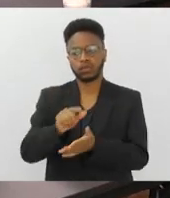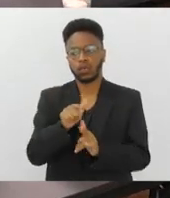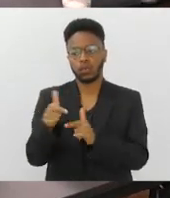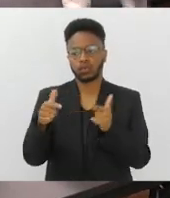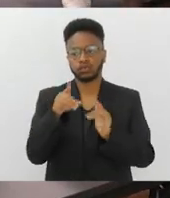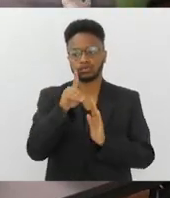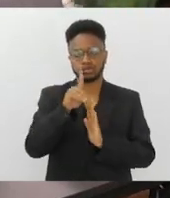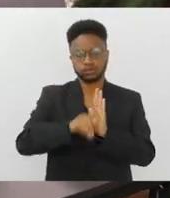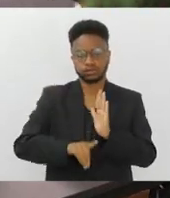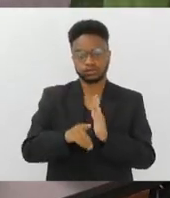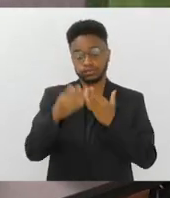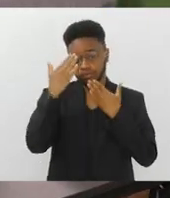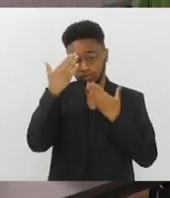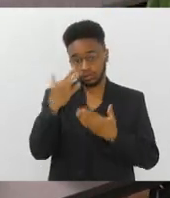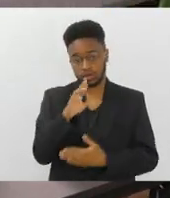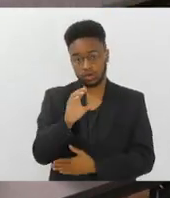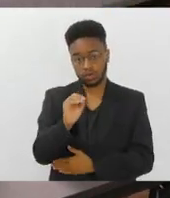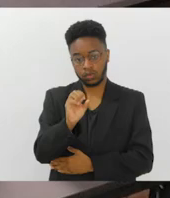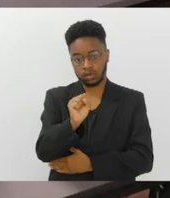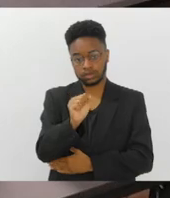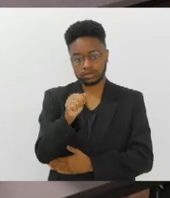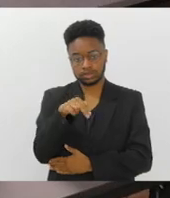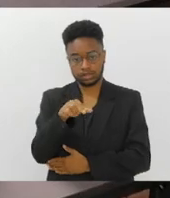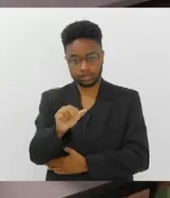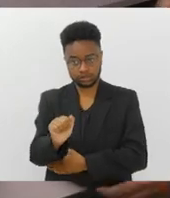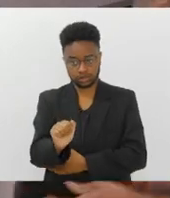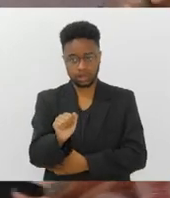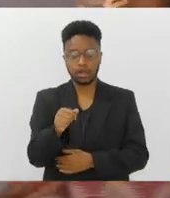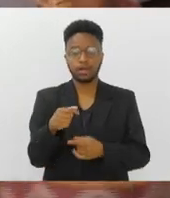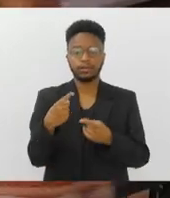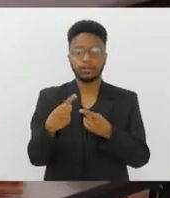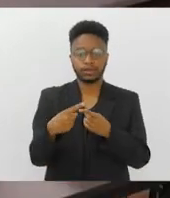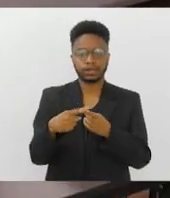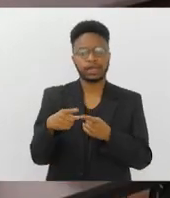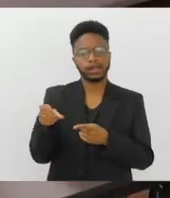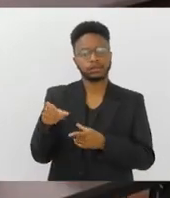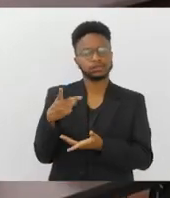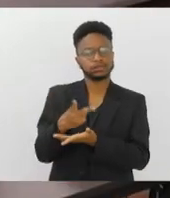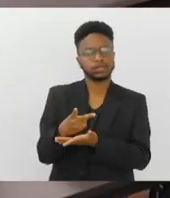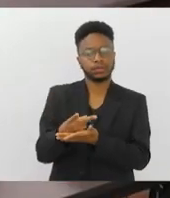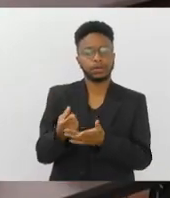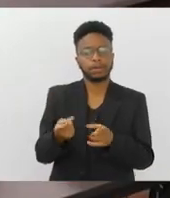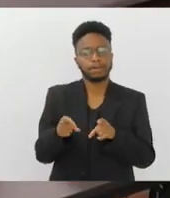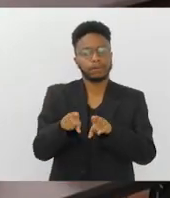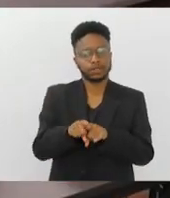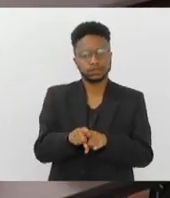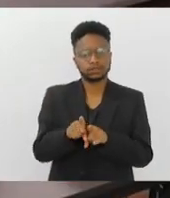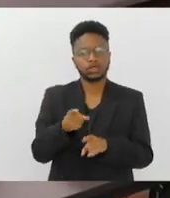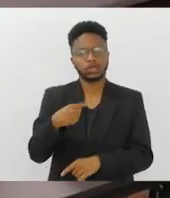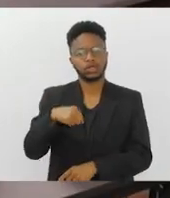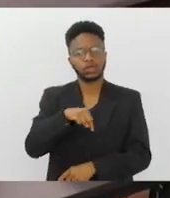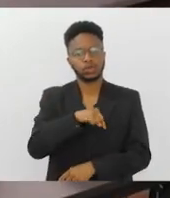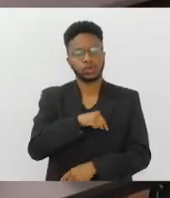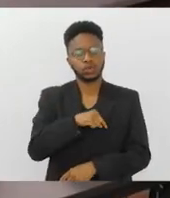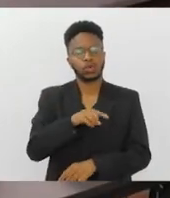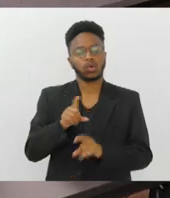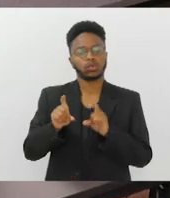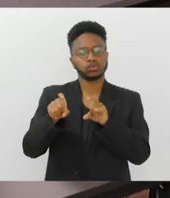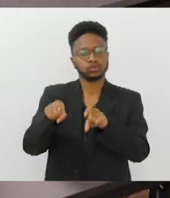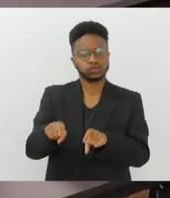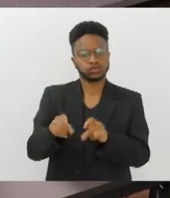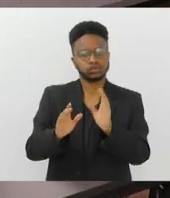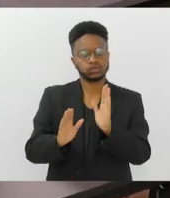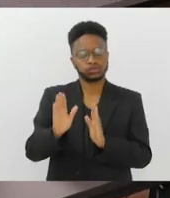Muito obrigada, Rosana, que tem sido aí uma parceira da nossa mandata,